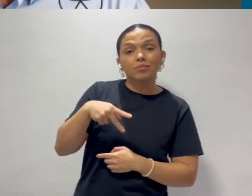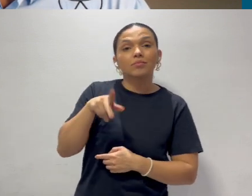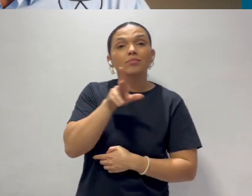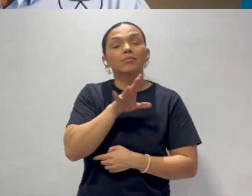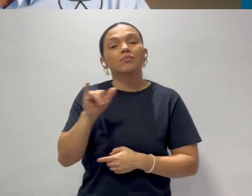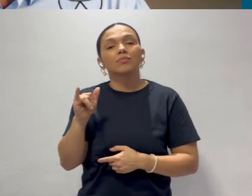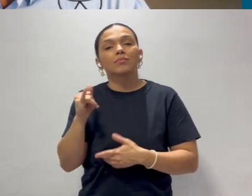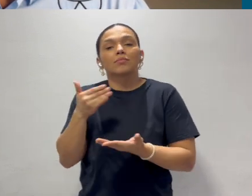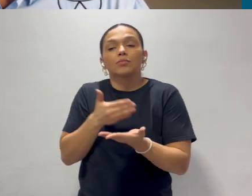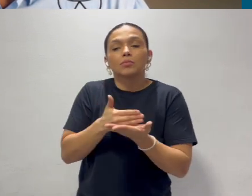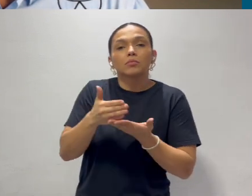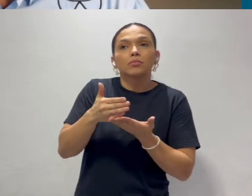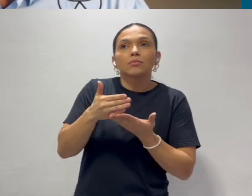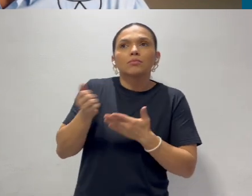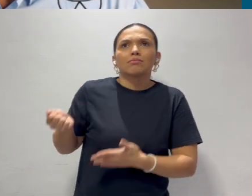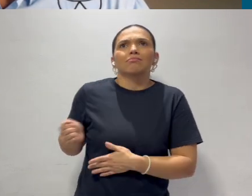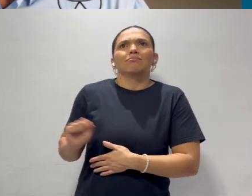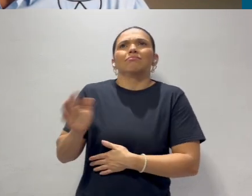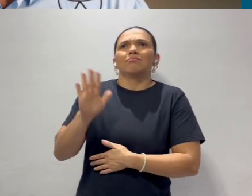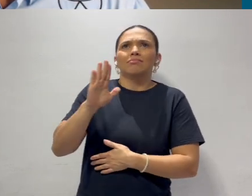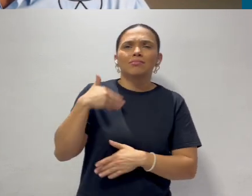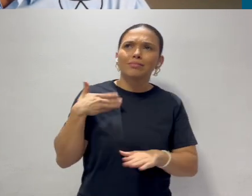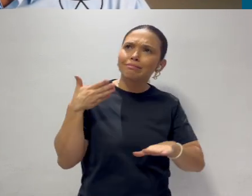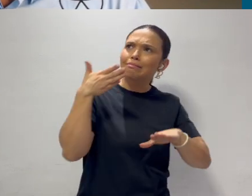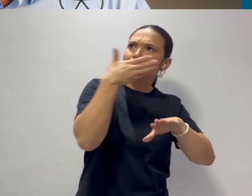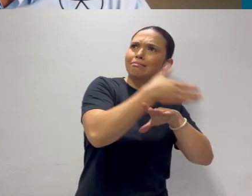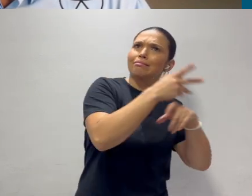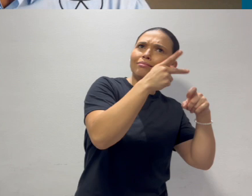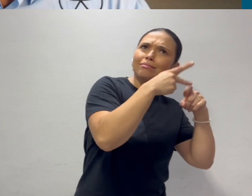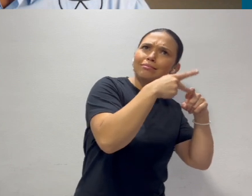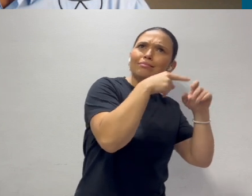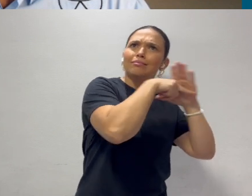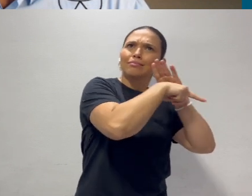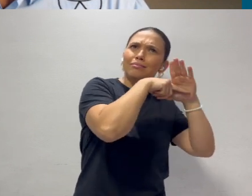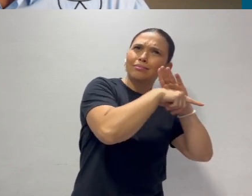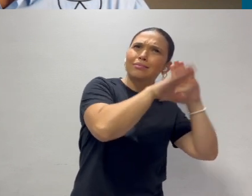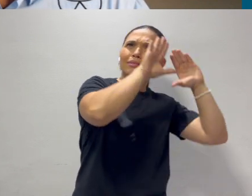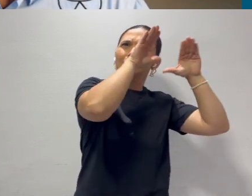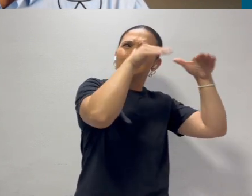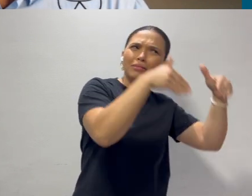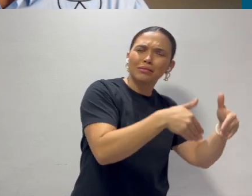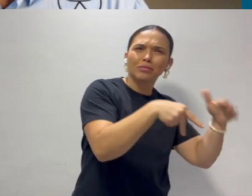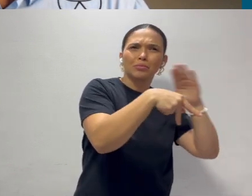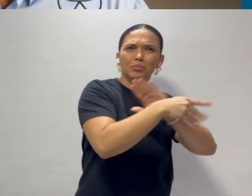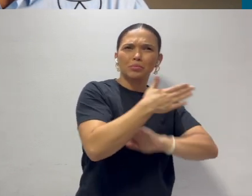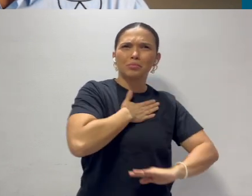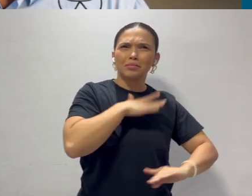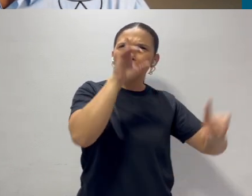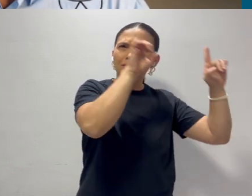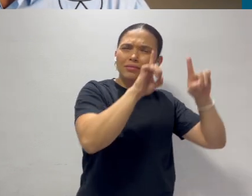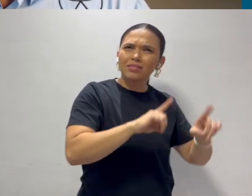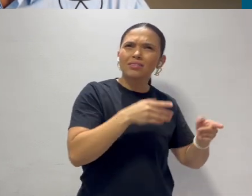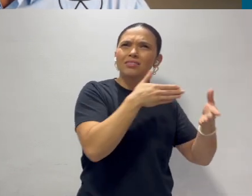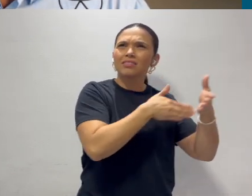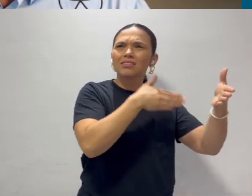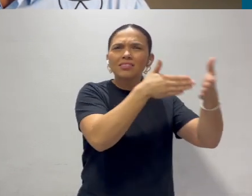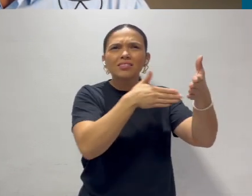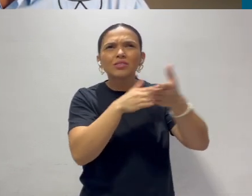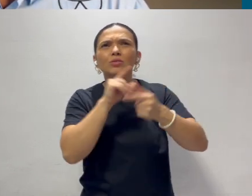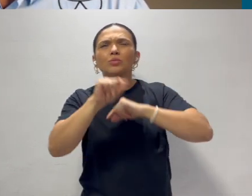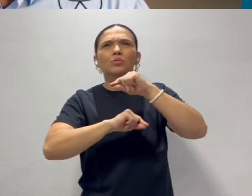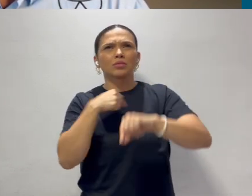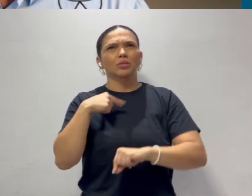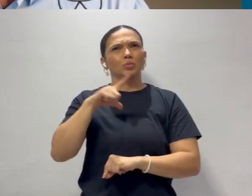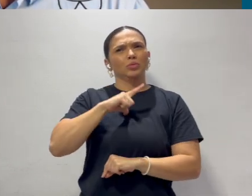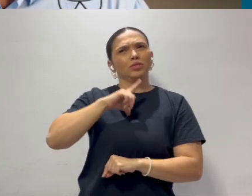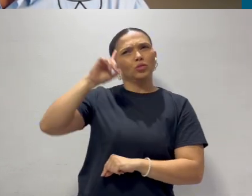a aposentadoria vai se tornar uma coisa muito cara. Poxa, eu vou ter que passar num perito especialista da minha deficiência para dizer quais são as